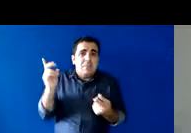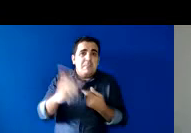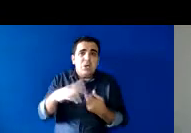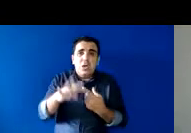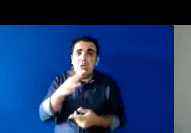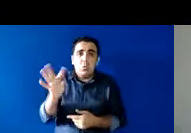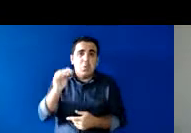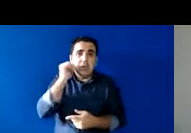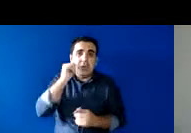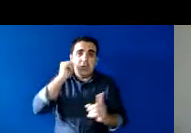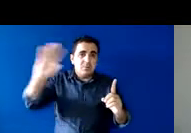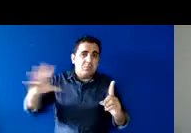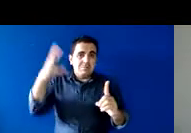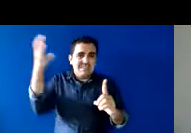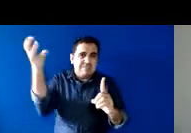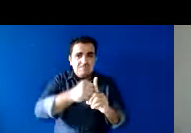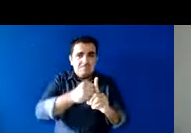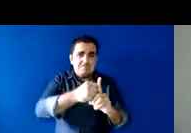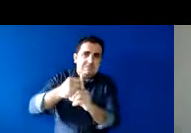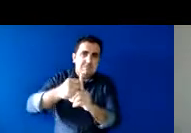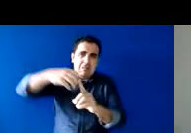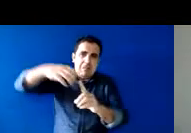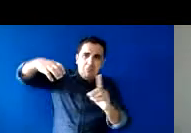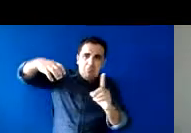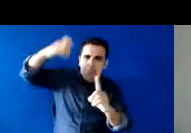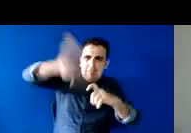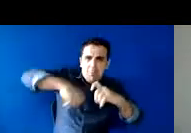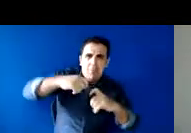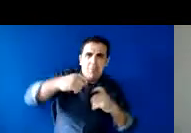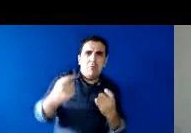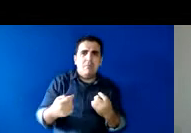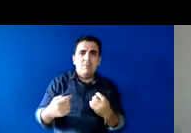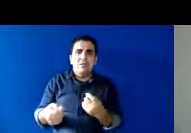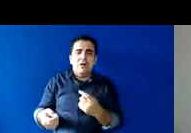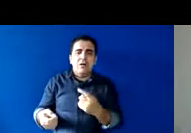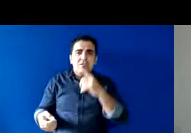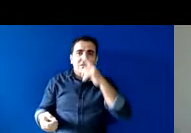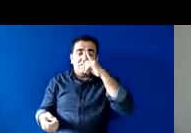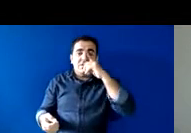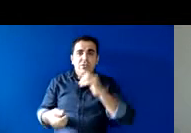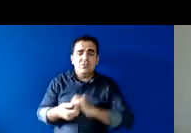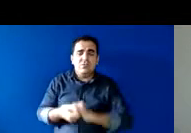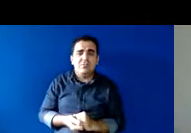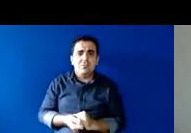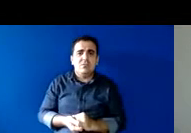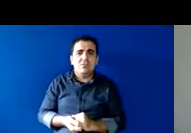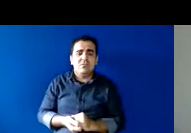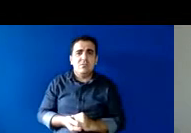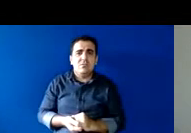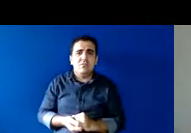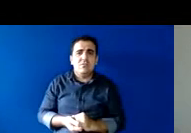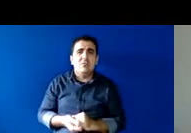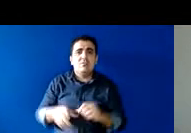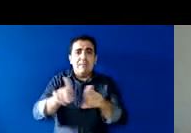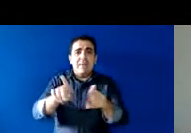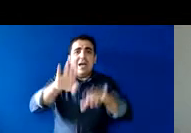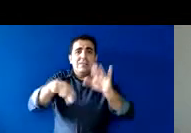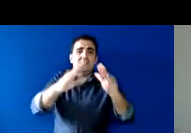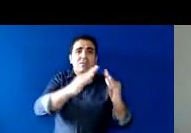desconhecidos, ou especialmente por conhecidos, pelo seu vizinho, pelo seu tio, pelo seu